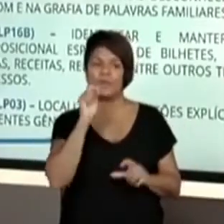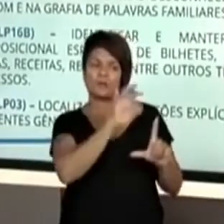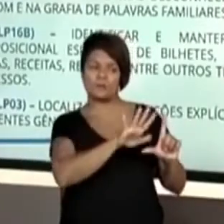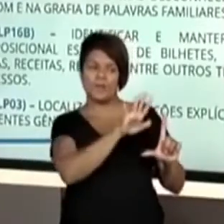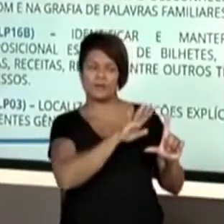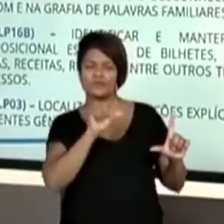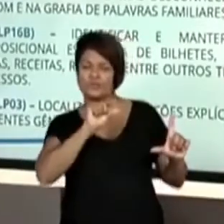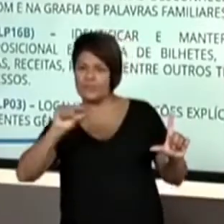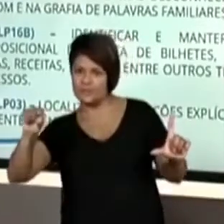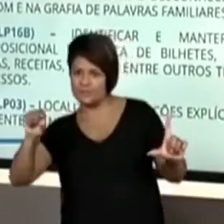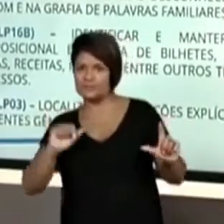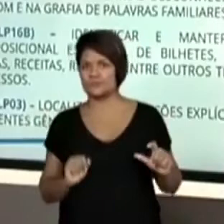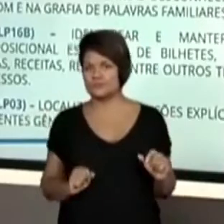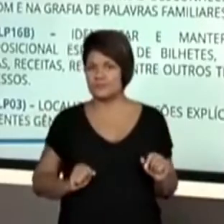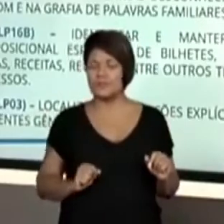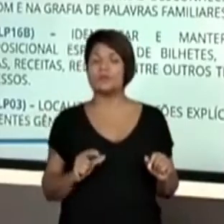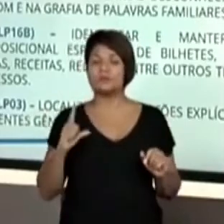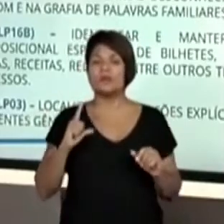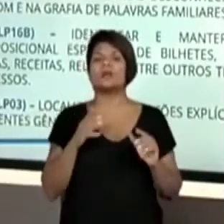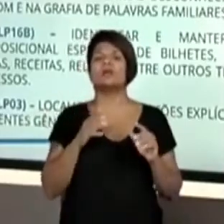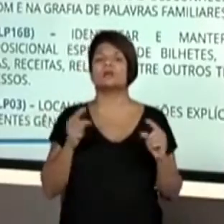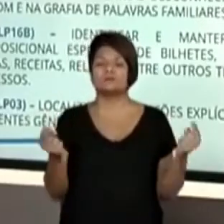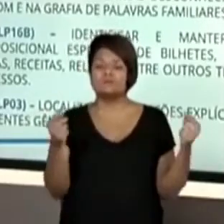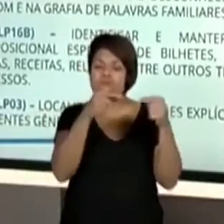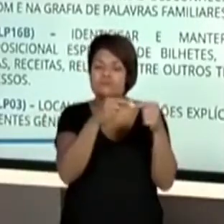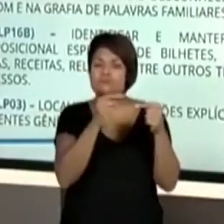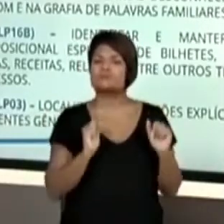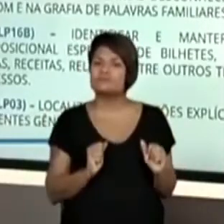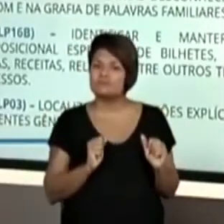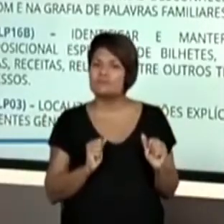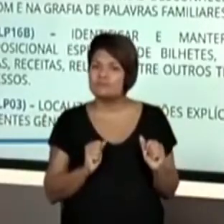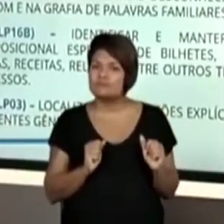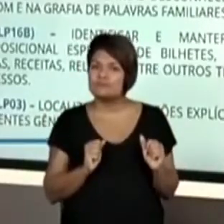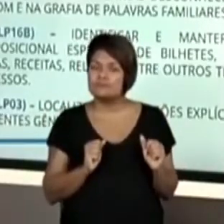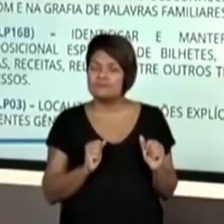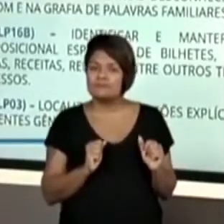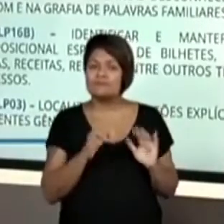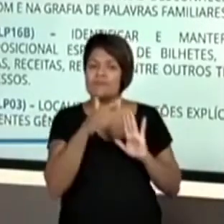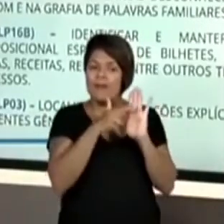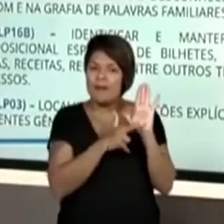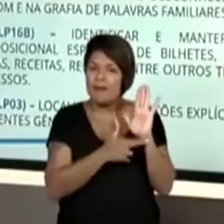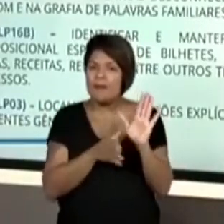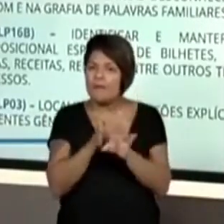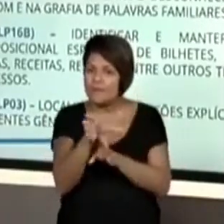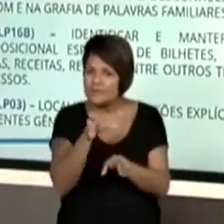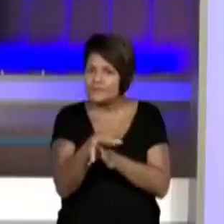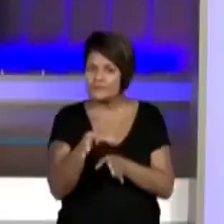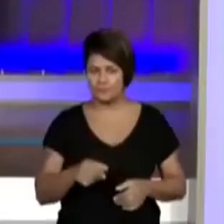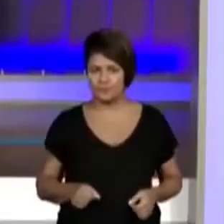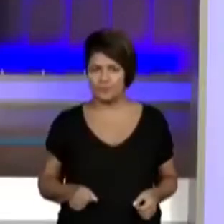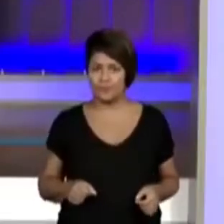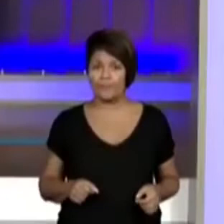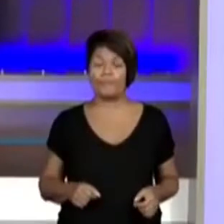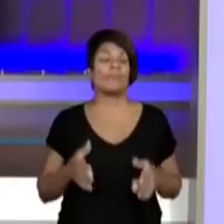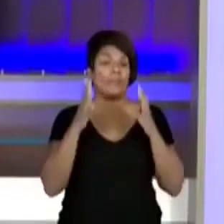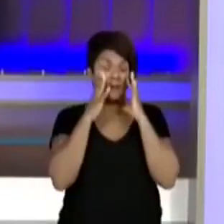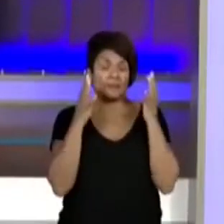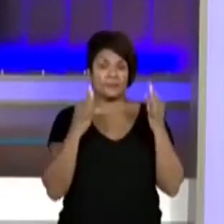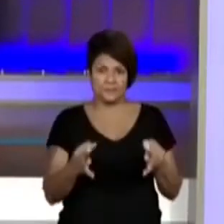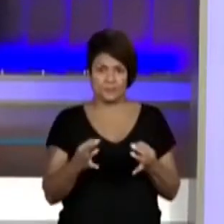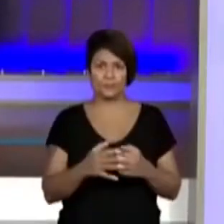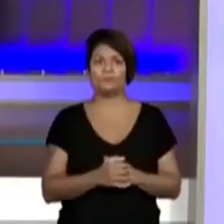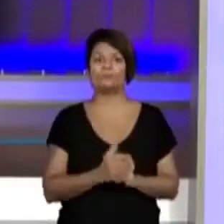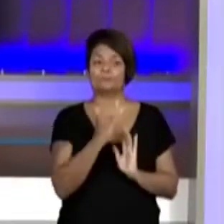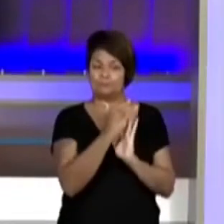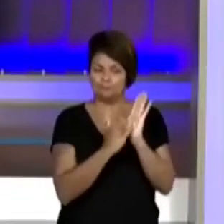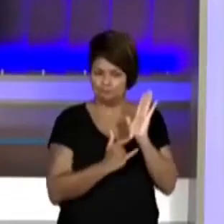imagens, tínhamos orientações e protocolos. Atenção! Os textos